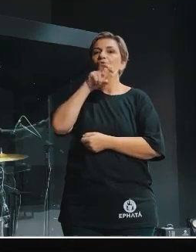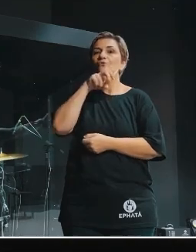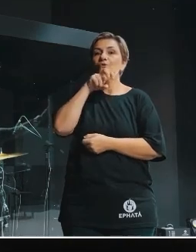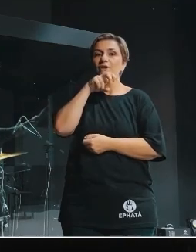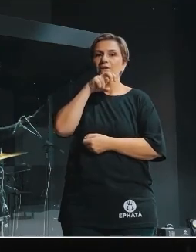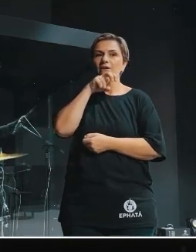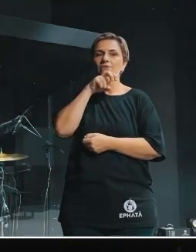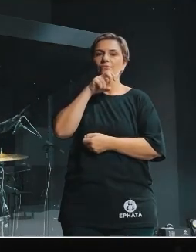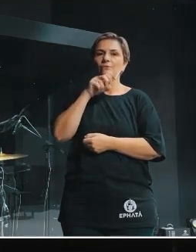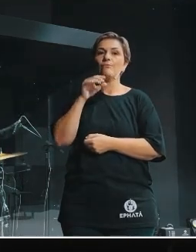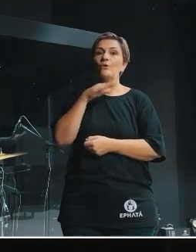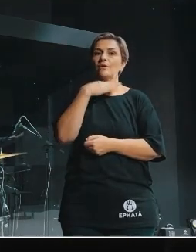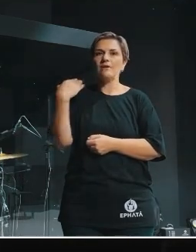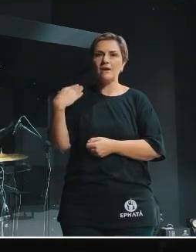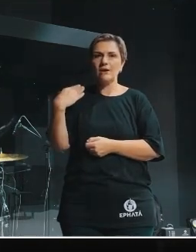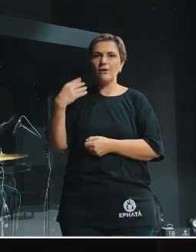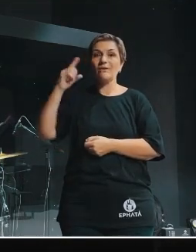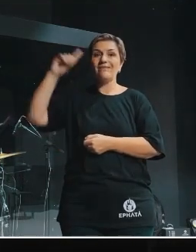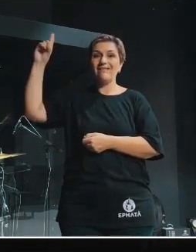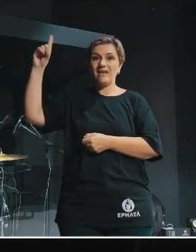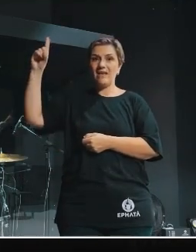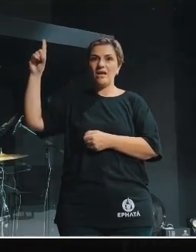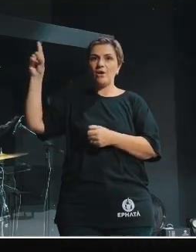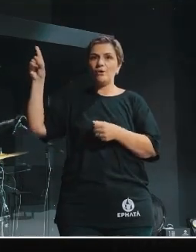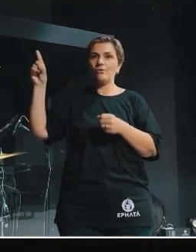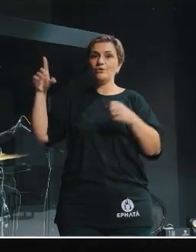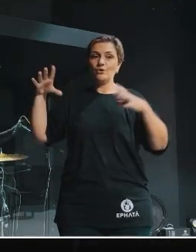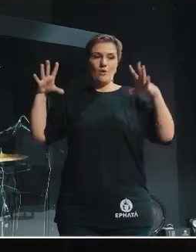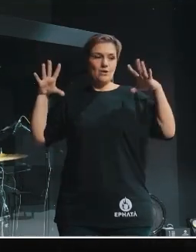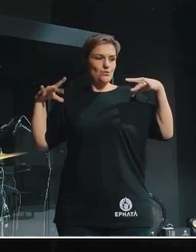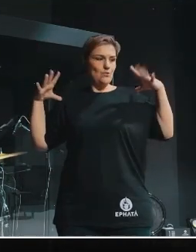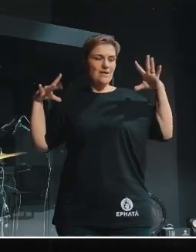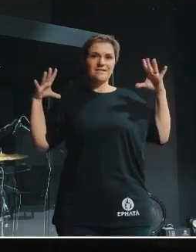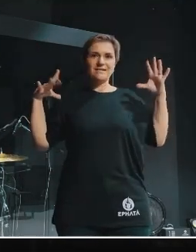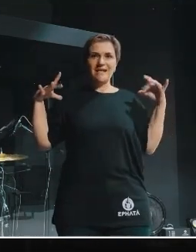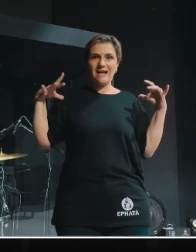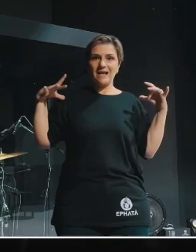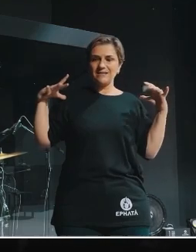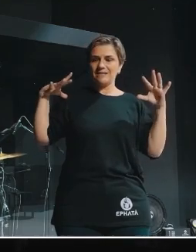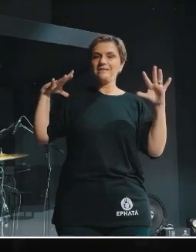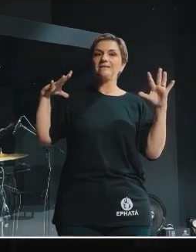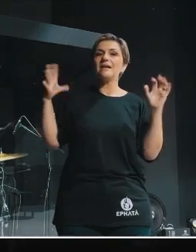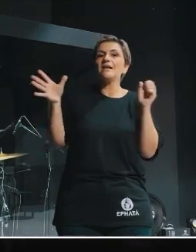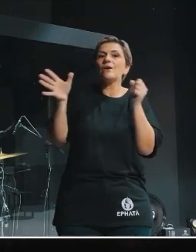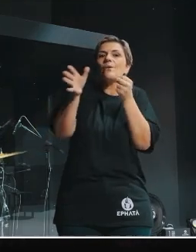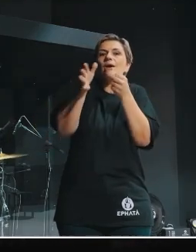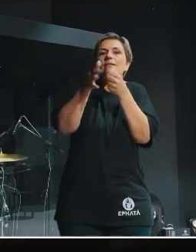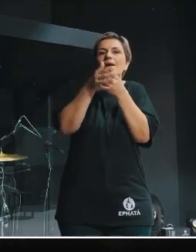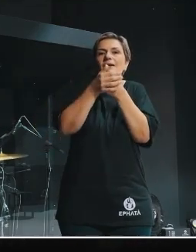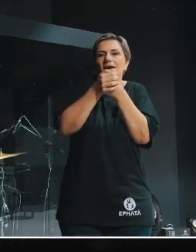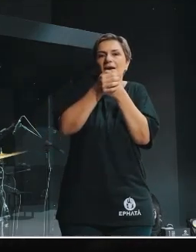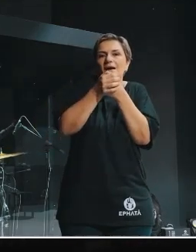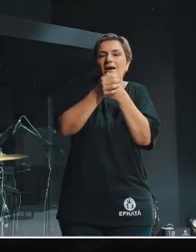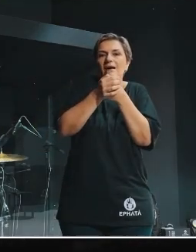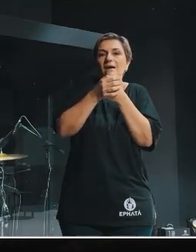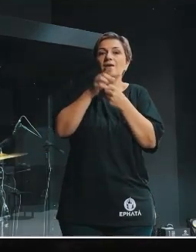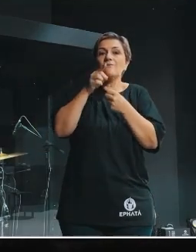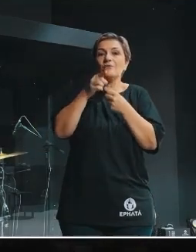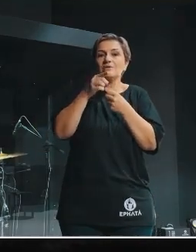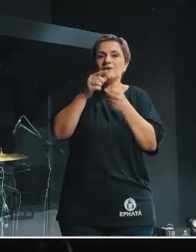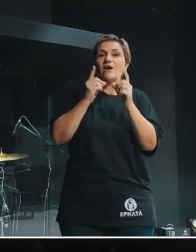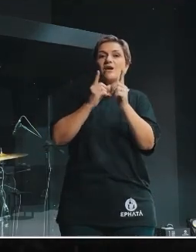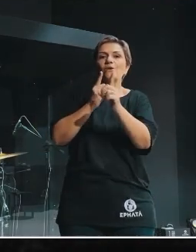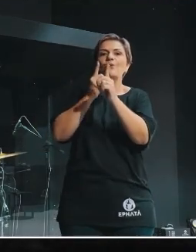Ele o cobrirá com as suas penas e sob as suas asas você o encontrará